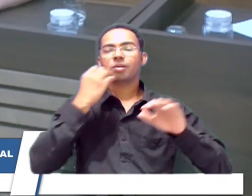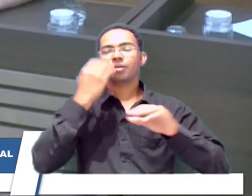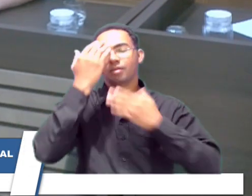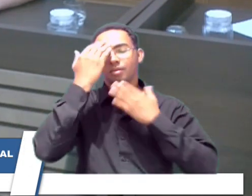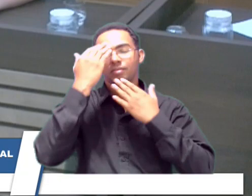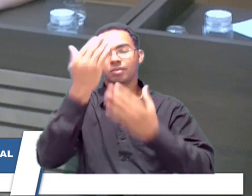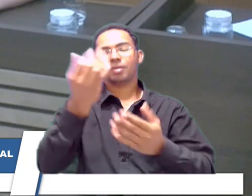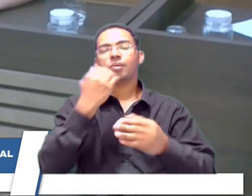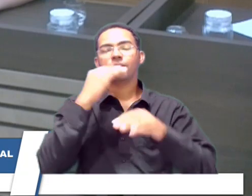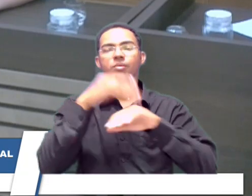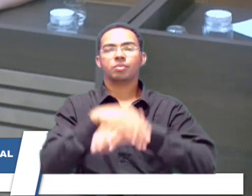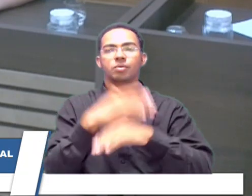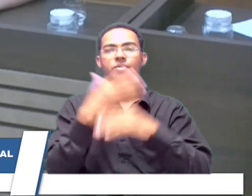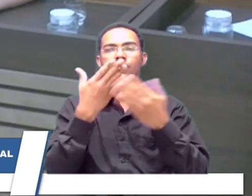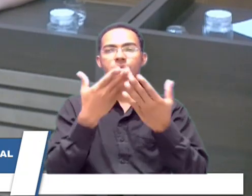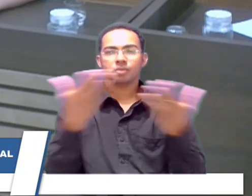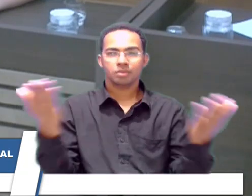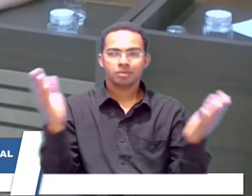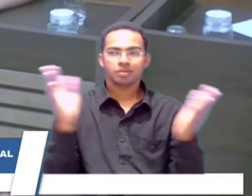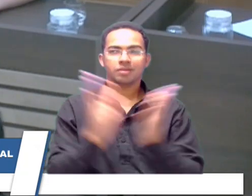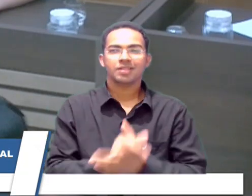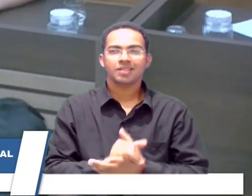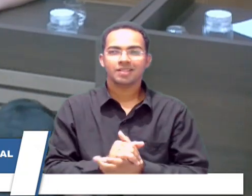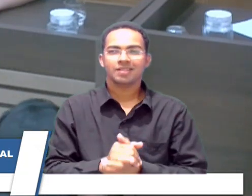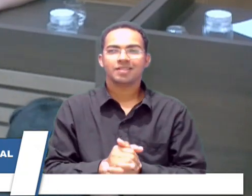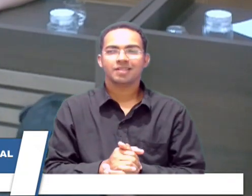noite, pessoal.